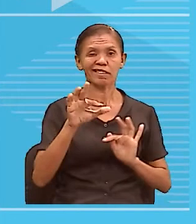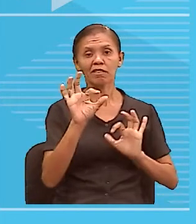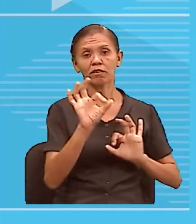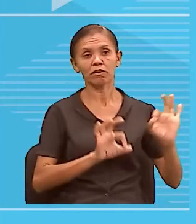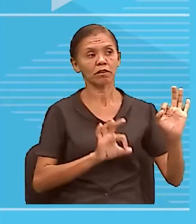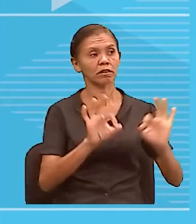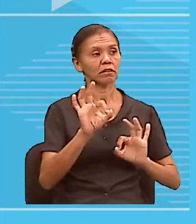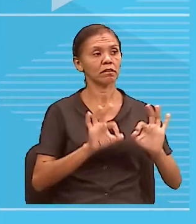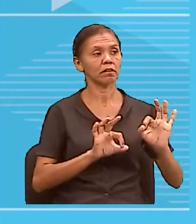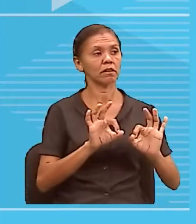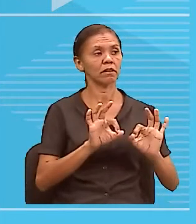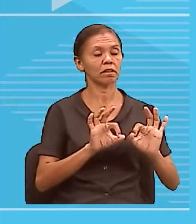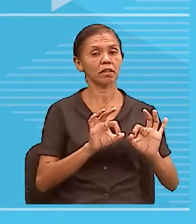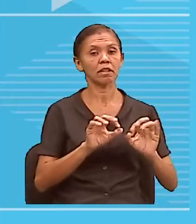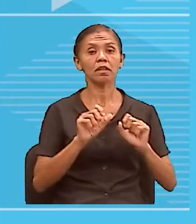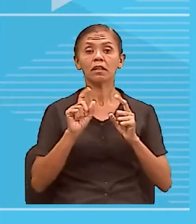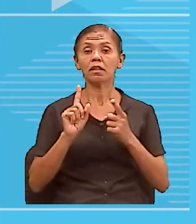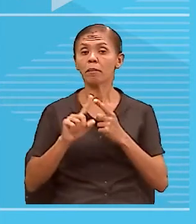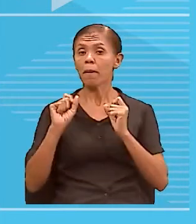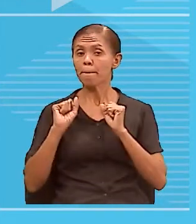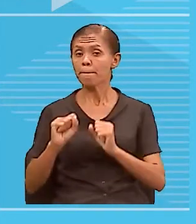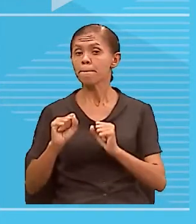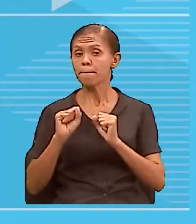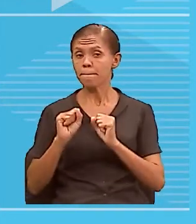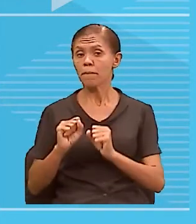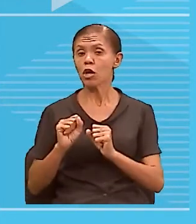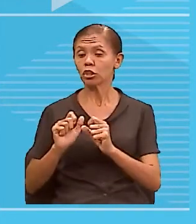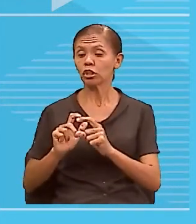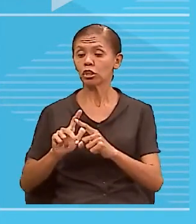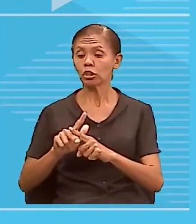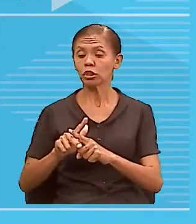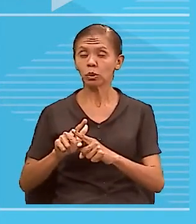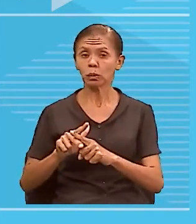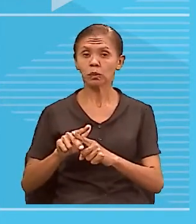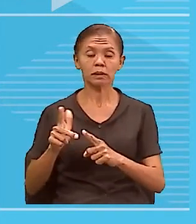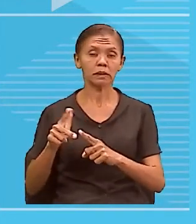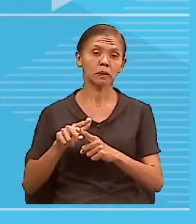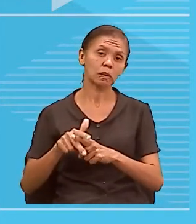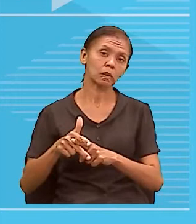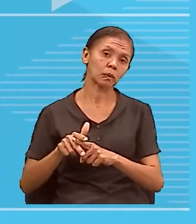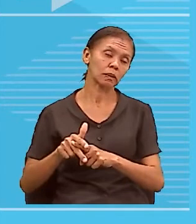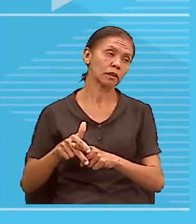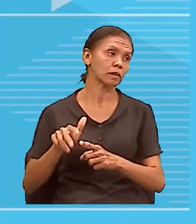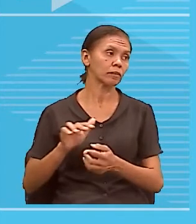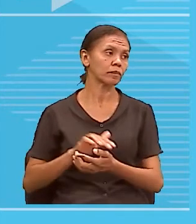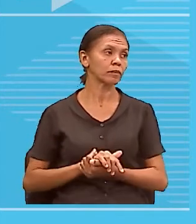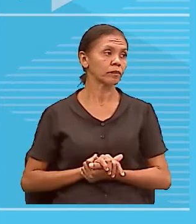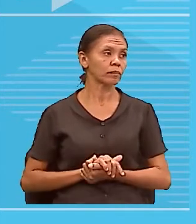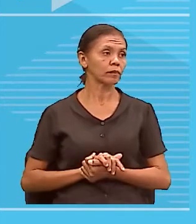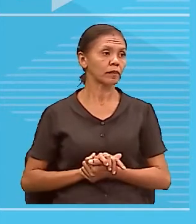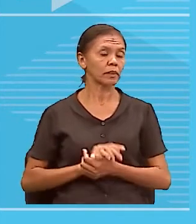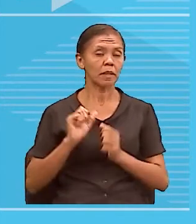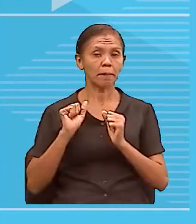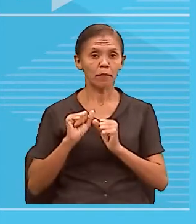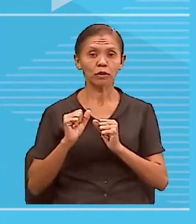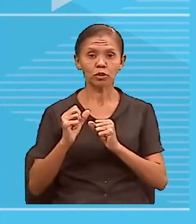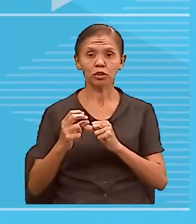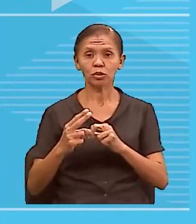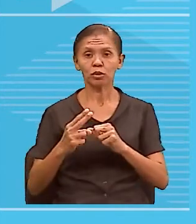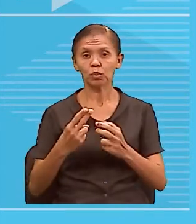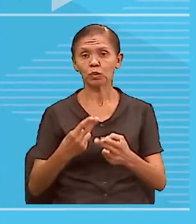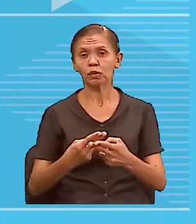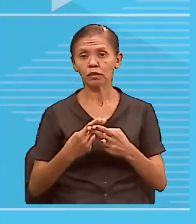se me indica que o verbo deve ser usado com pronome reflexivo e veja a